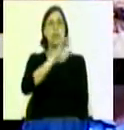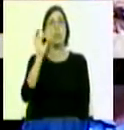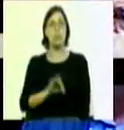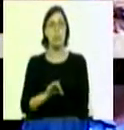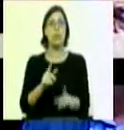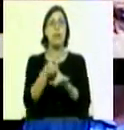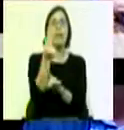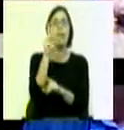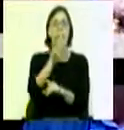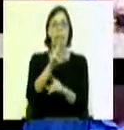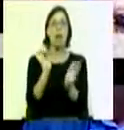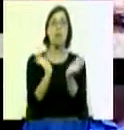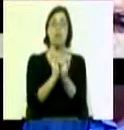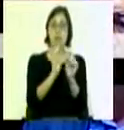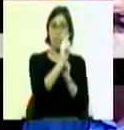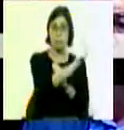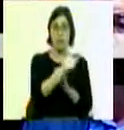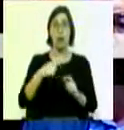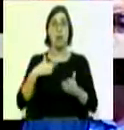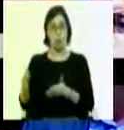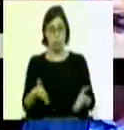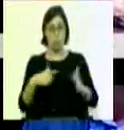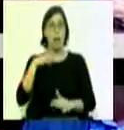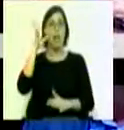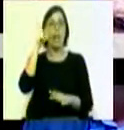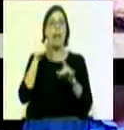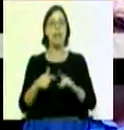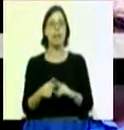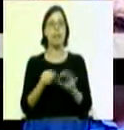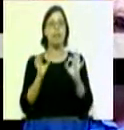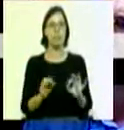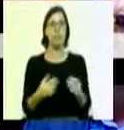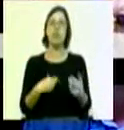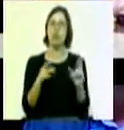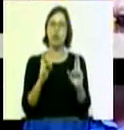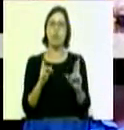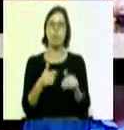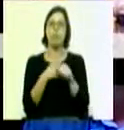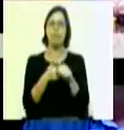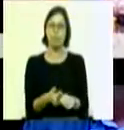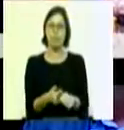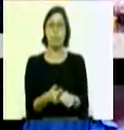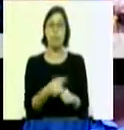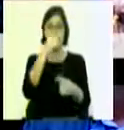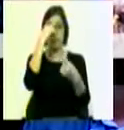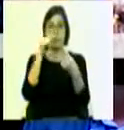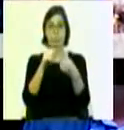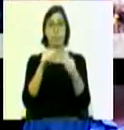35% da taxa para a Segurança Social aos produtores de leite cru. Esperamos que seja acompanhada